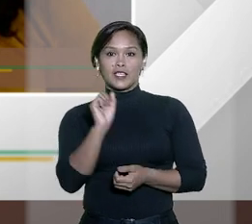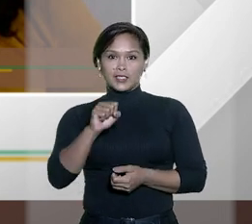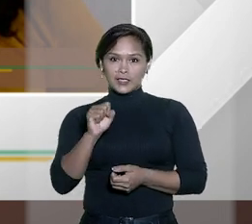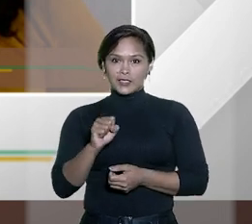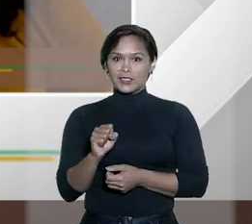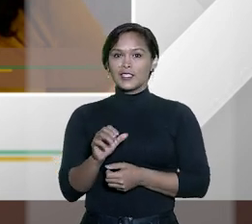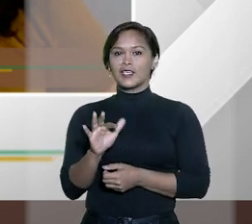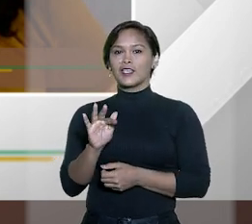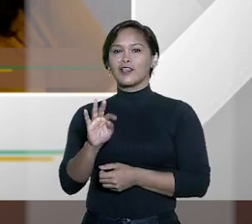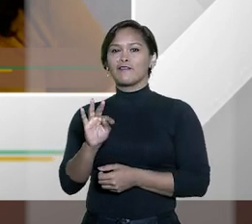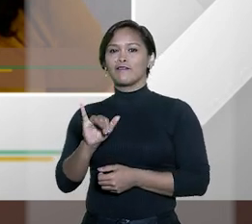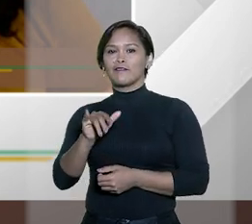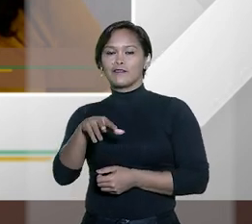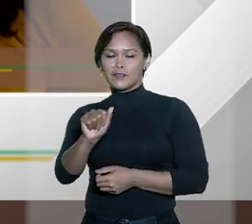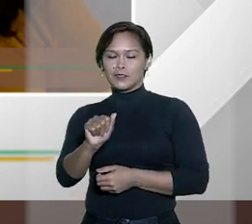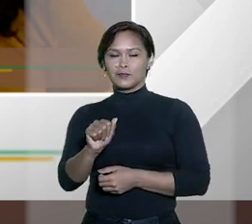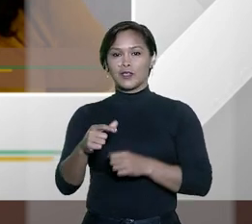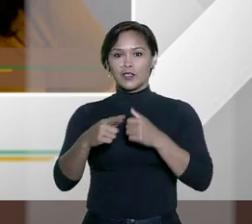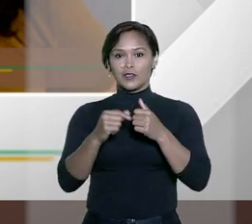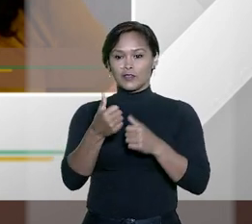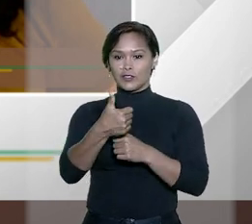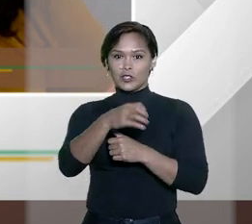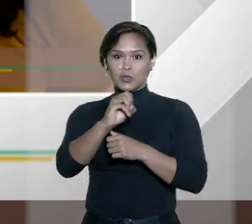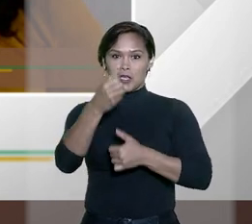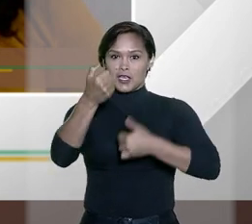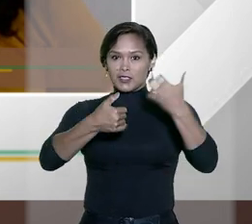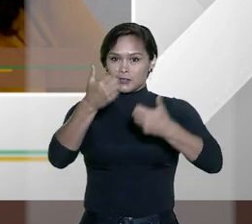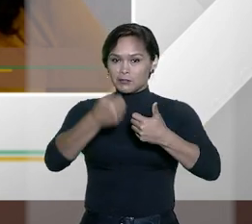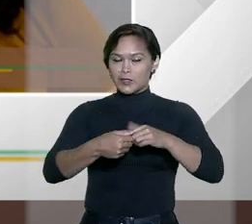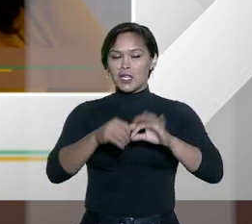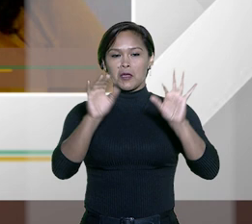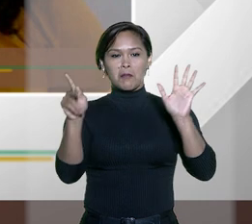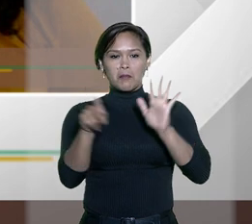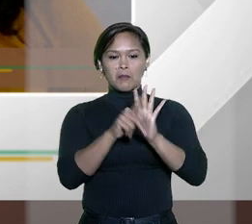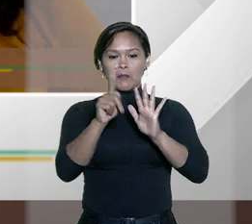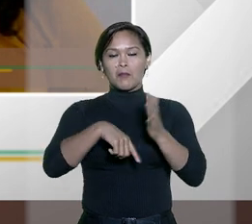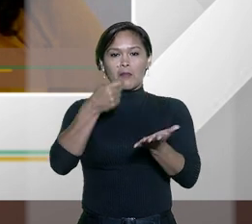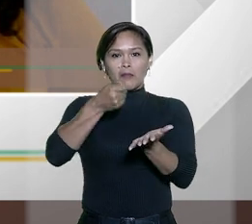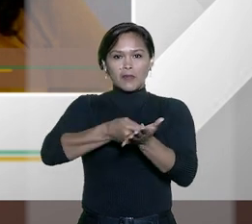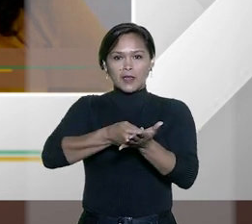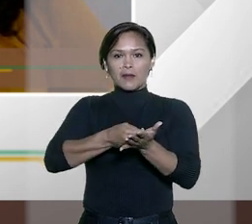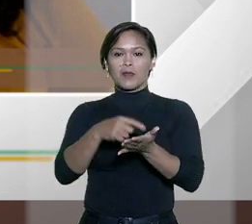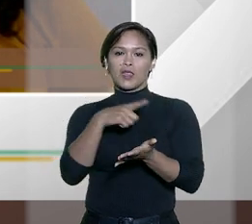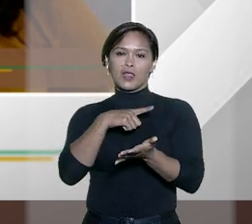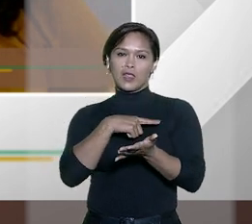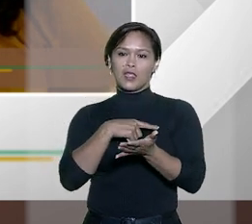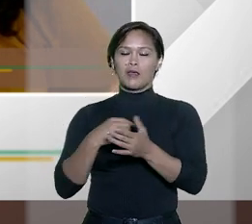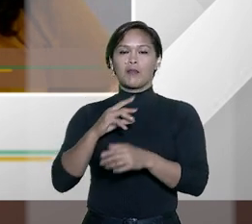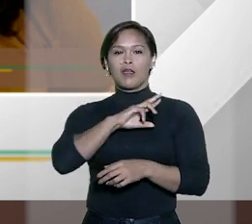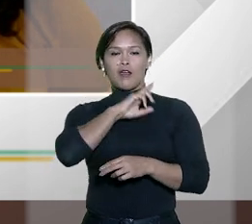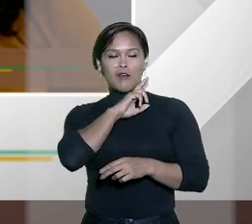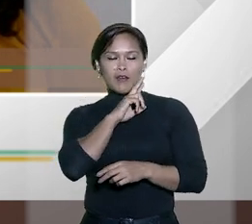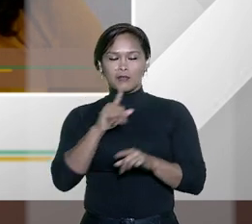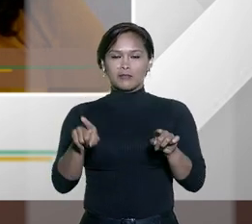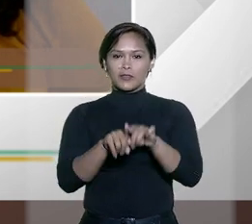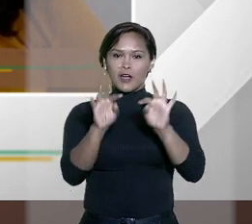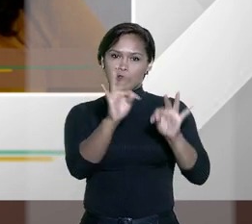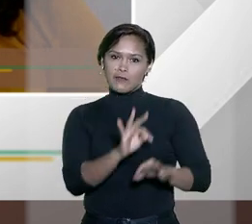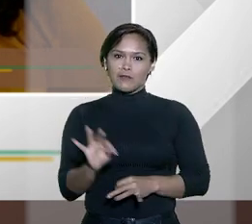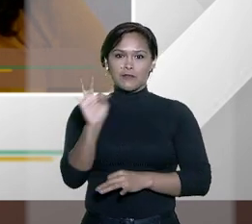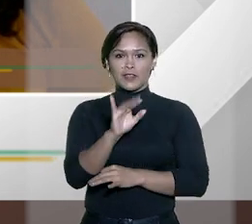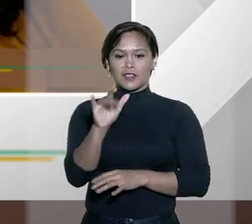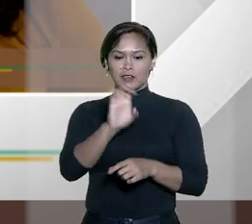isso mesmo, Fátima Ochoa, e o artigo 100 diz literalmente: os pagamentos devidos pelas fazendas públicas